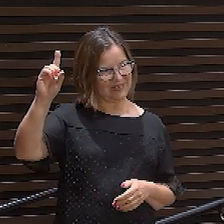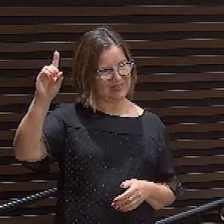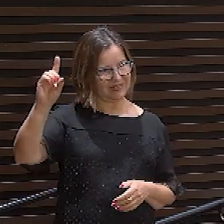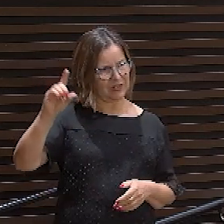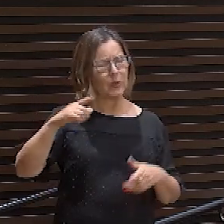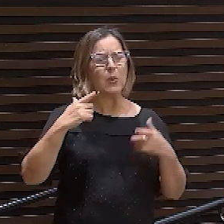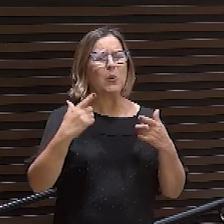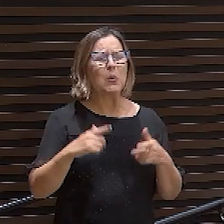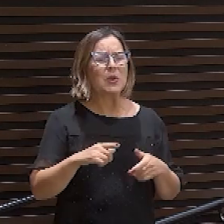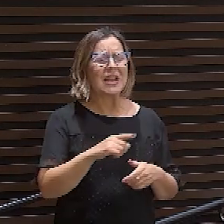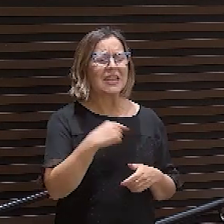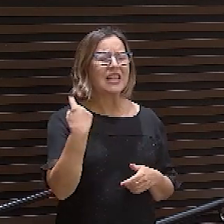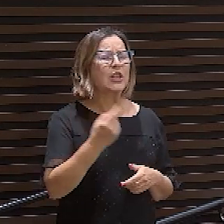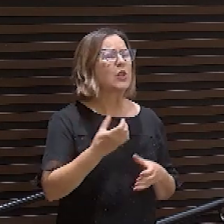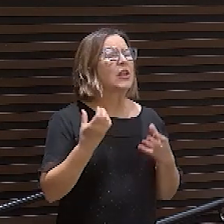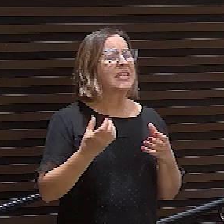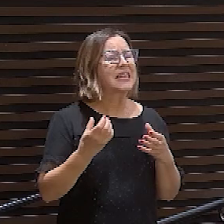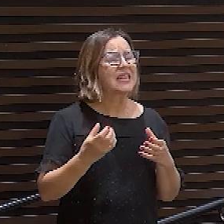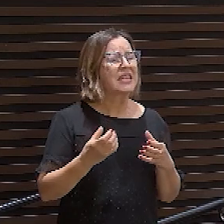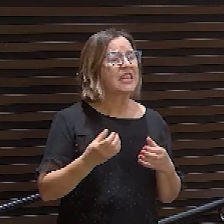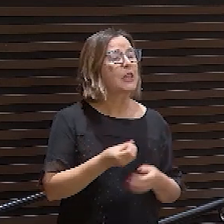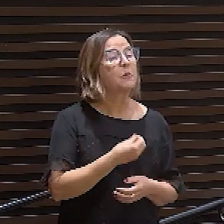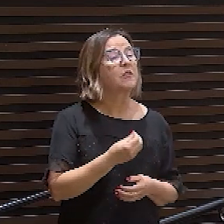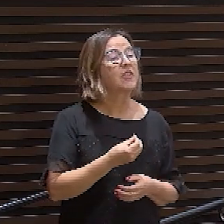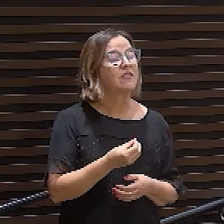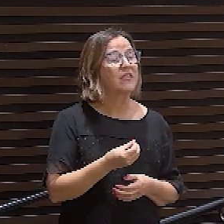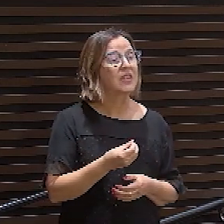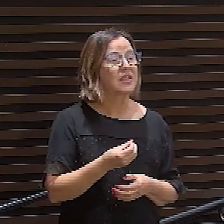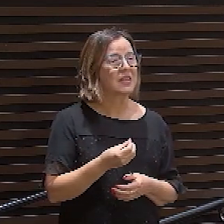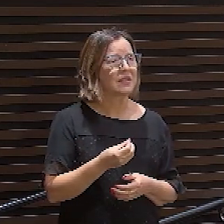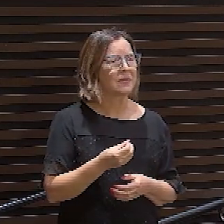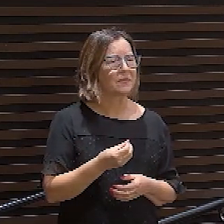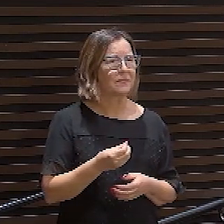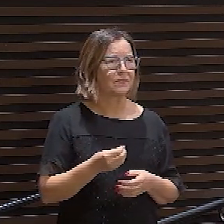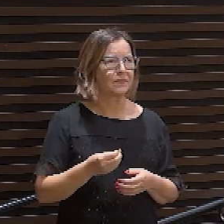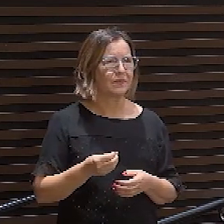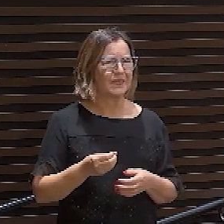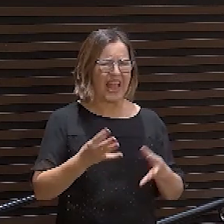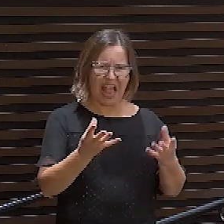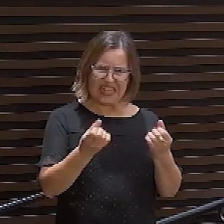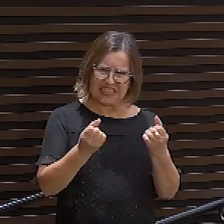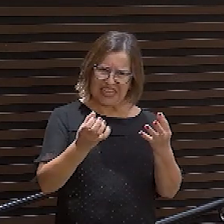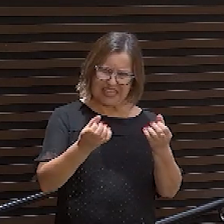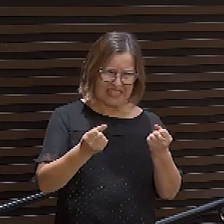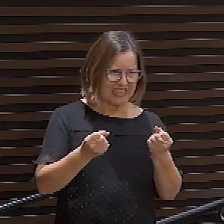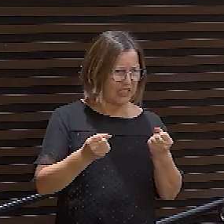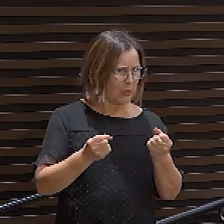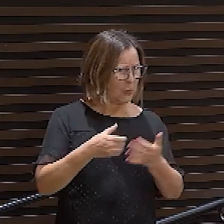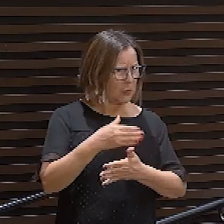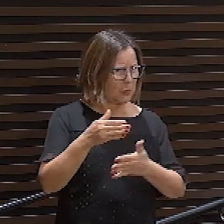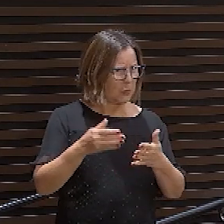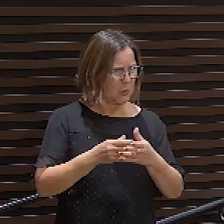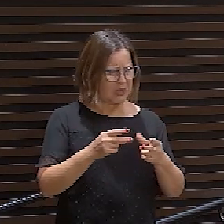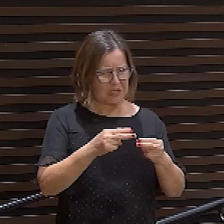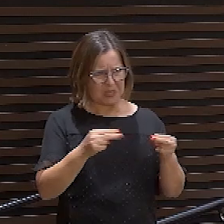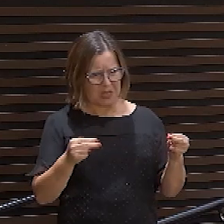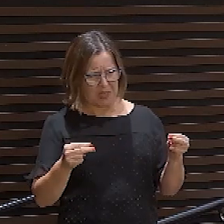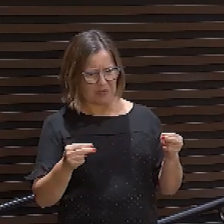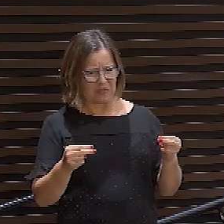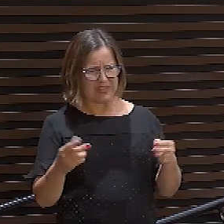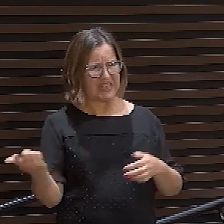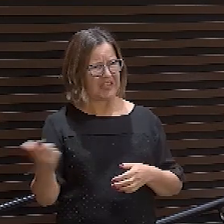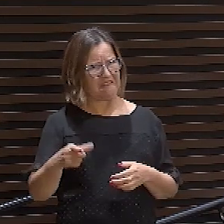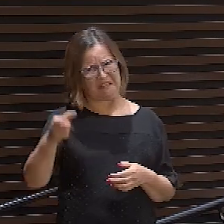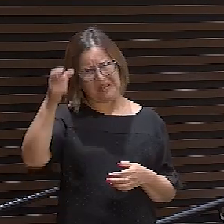Comendo a sopa de Satanás, nesse sistema televisivo que hoje existe,